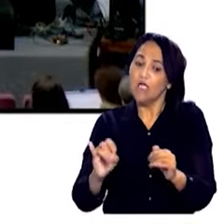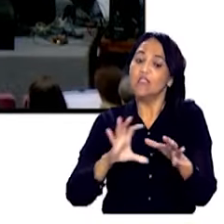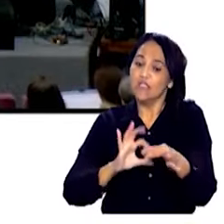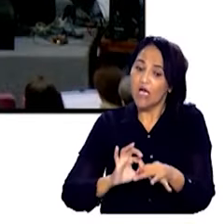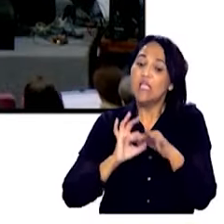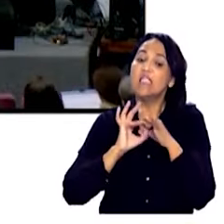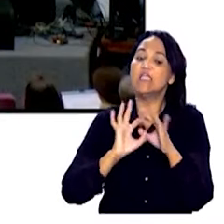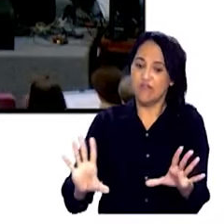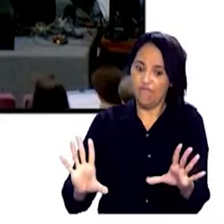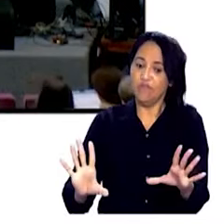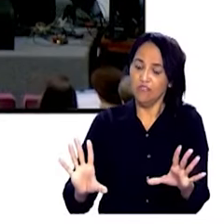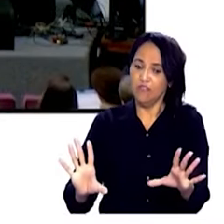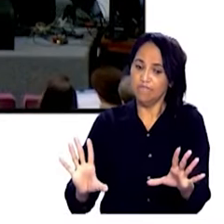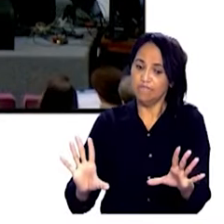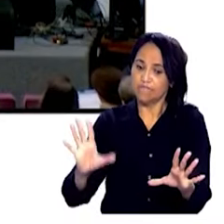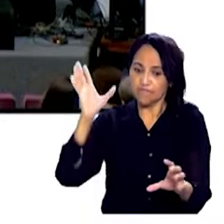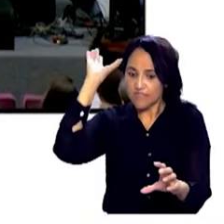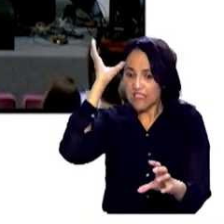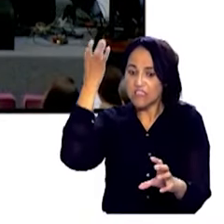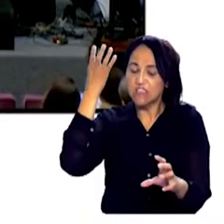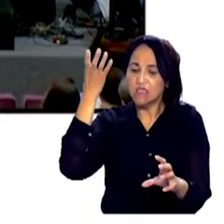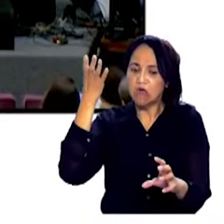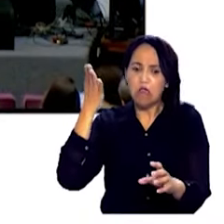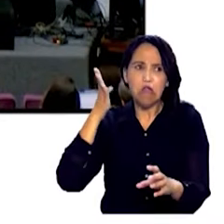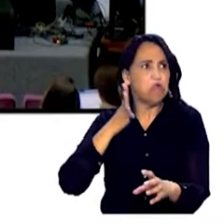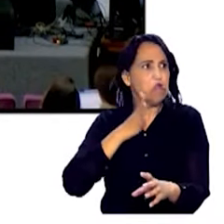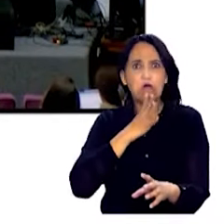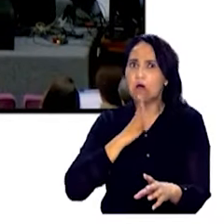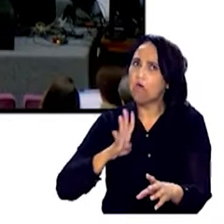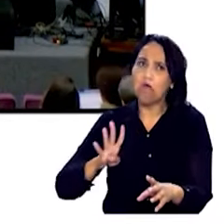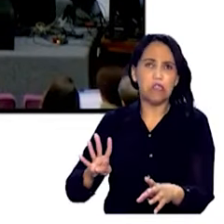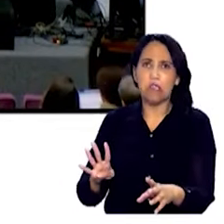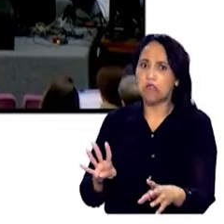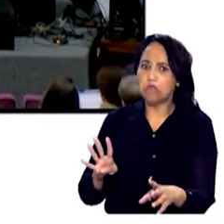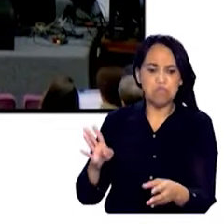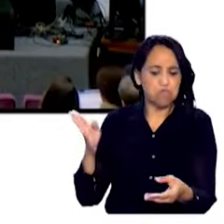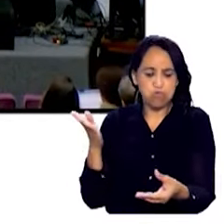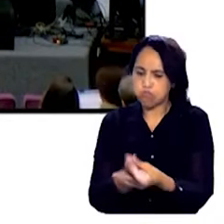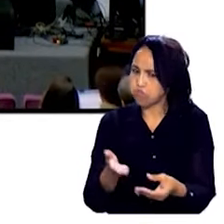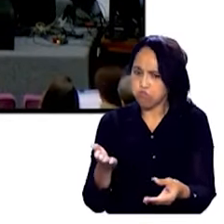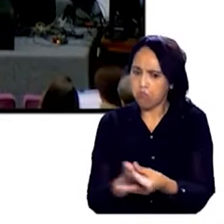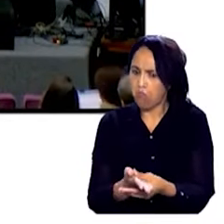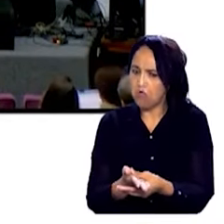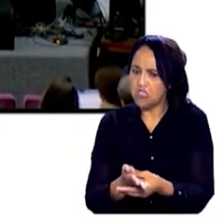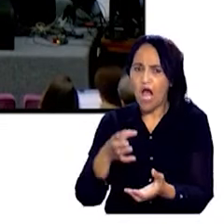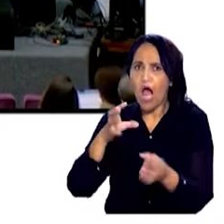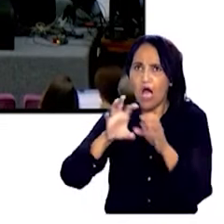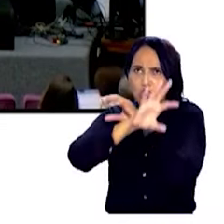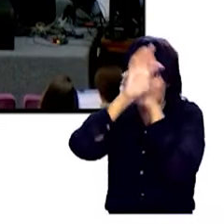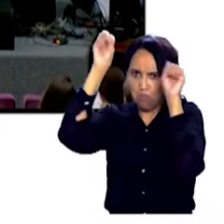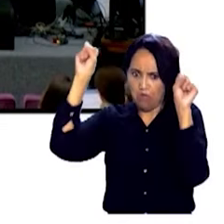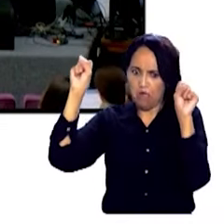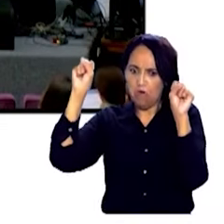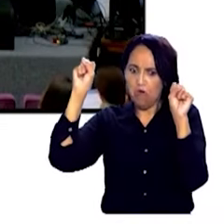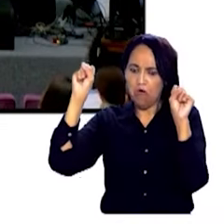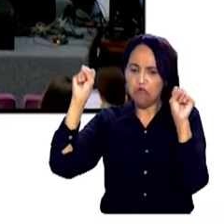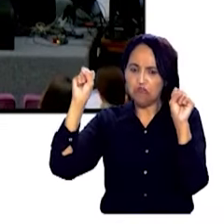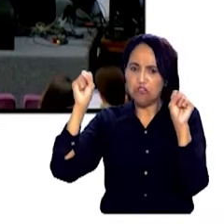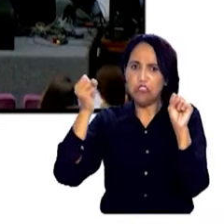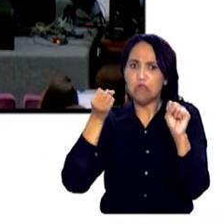appeal eu não conheço nenhum caso em que a suprema corte tinha se negado a decidir Vejam a importância